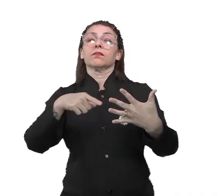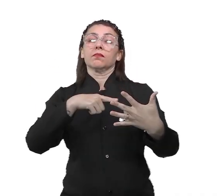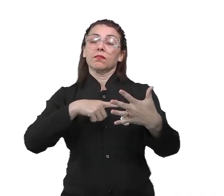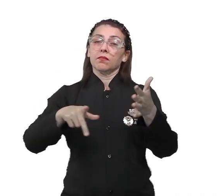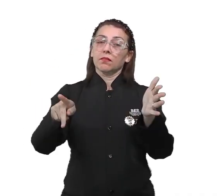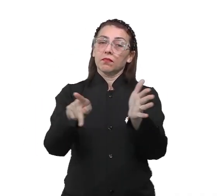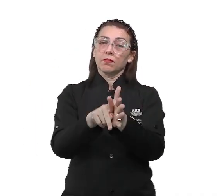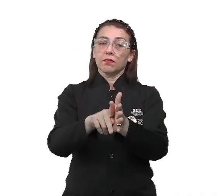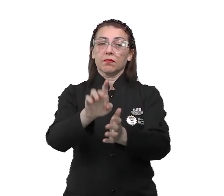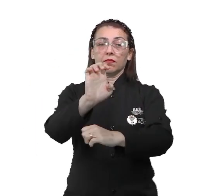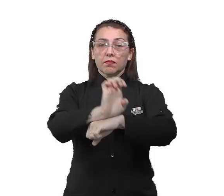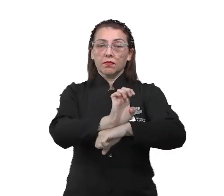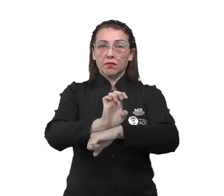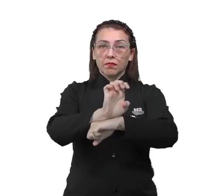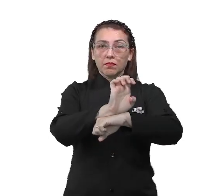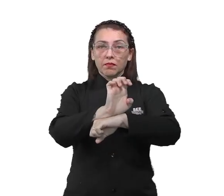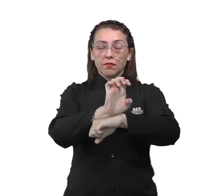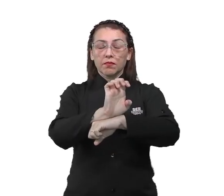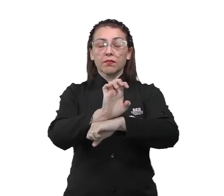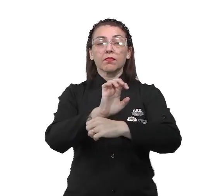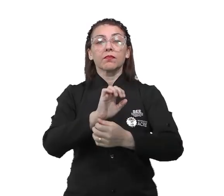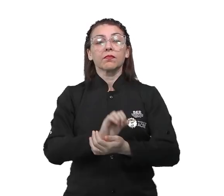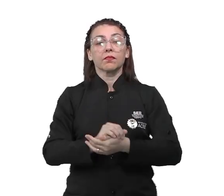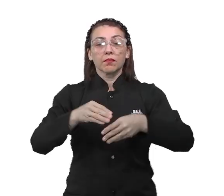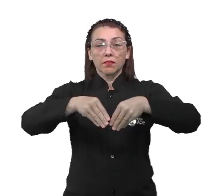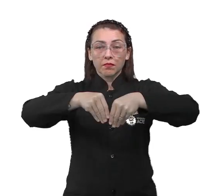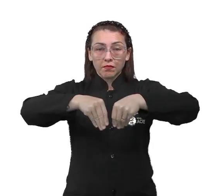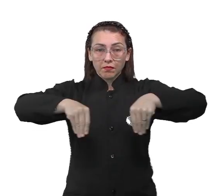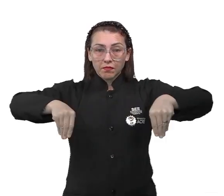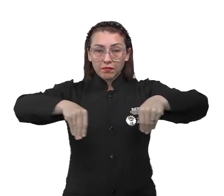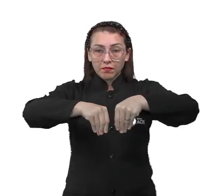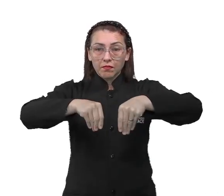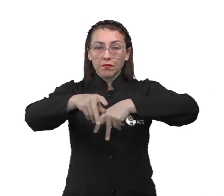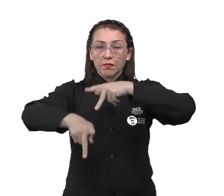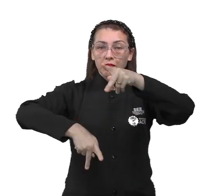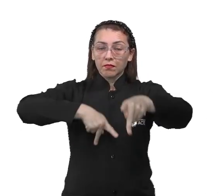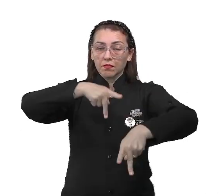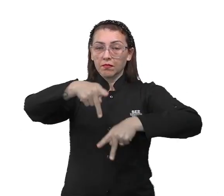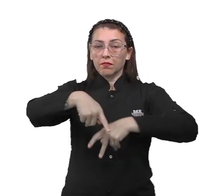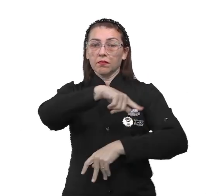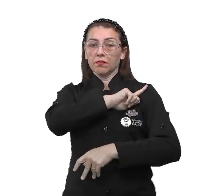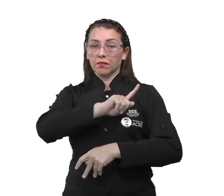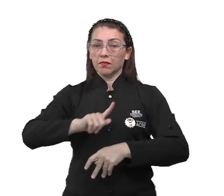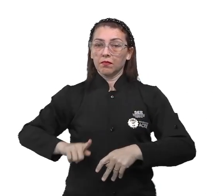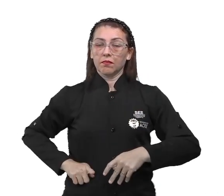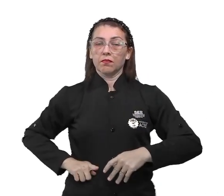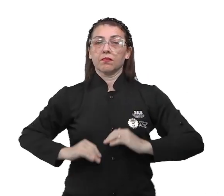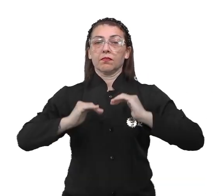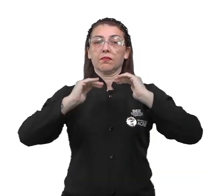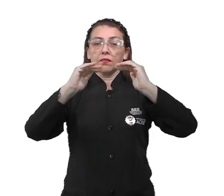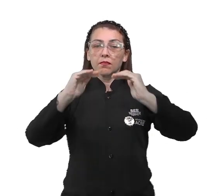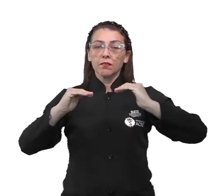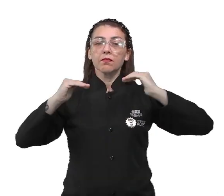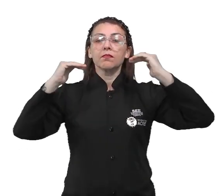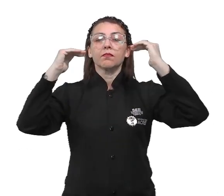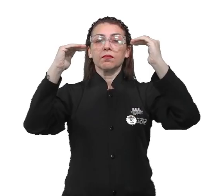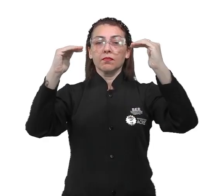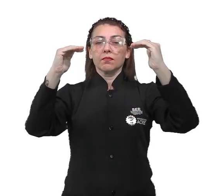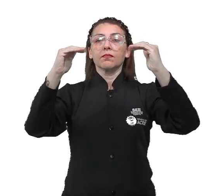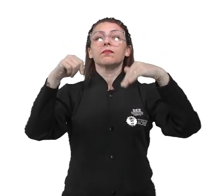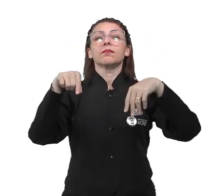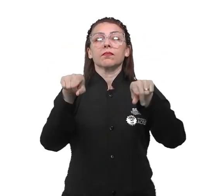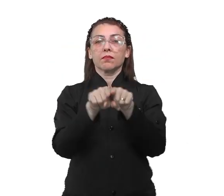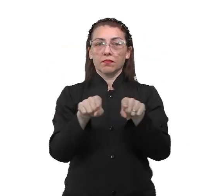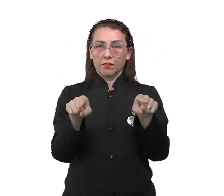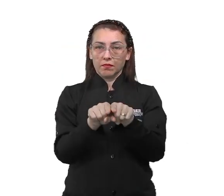constitui o Estado. No caso, o território, a população, o governo e a questão